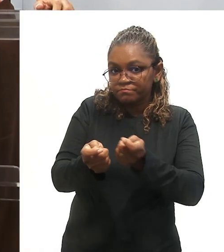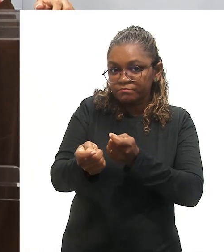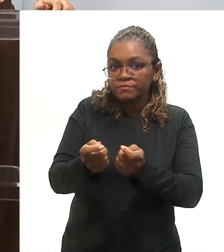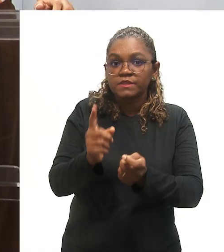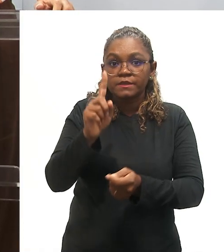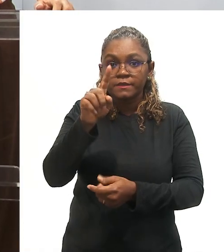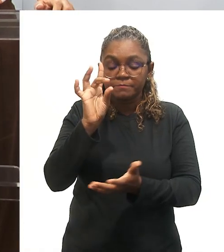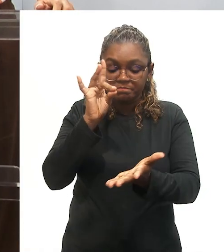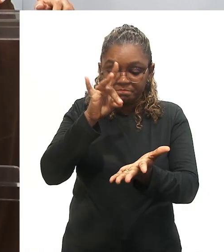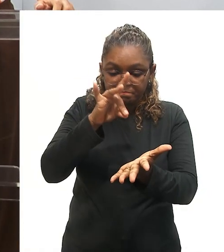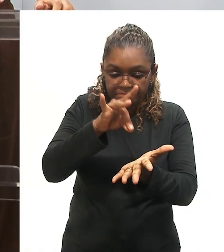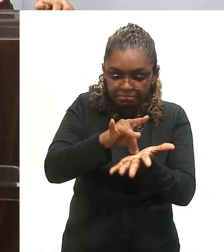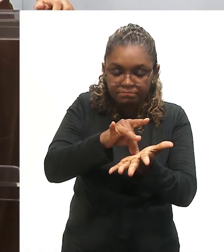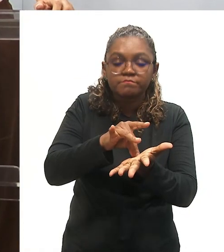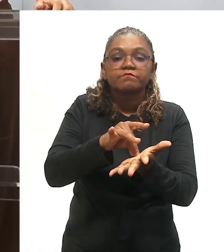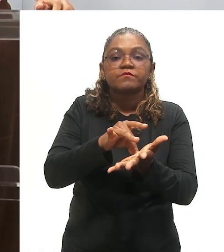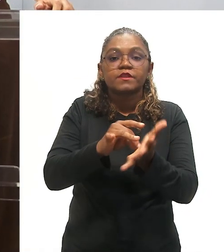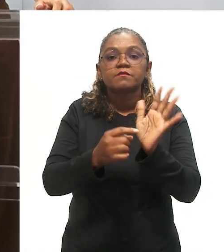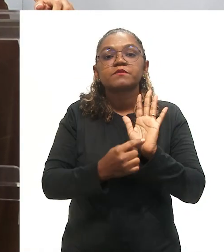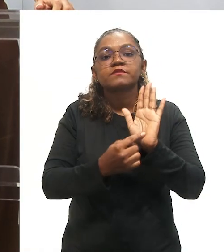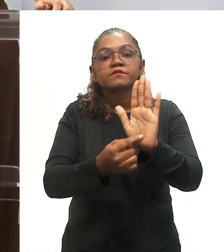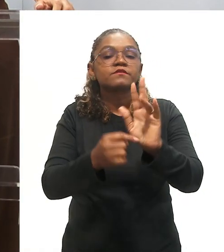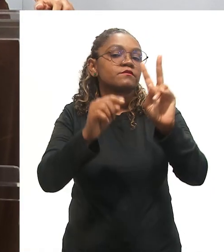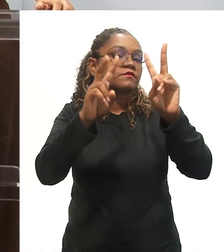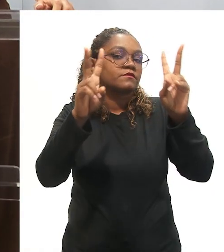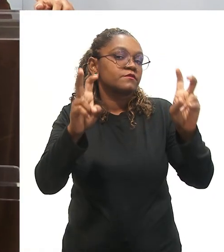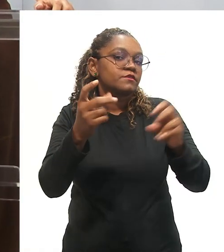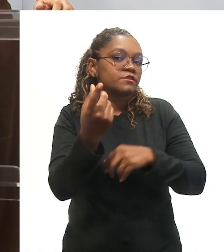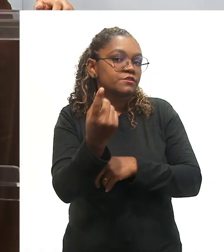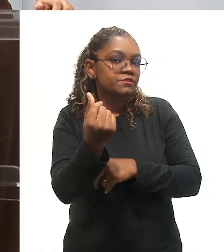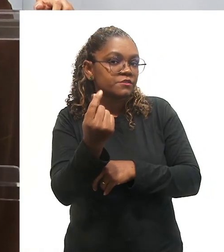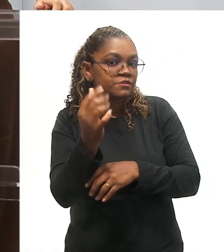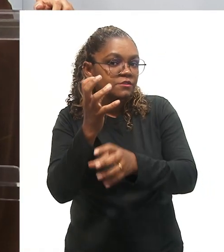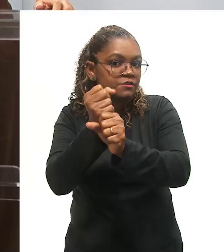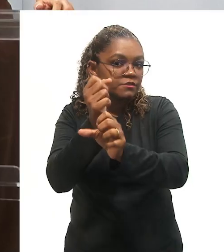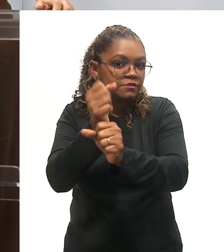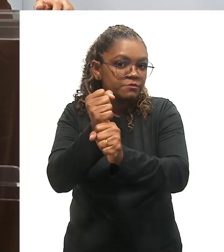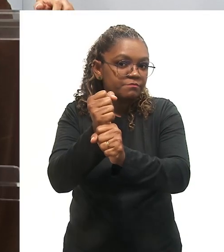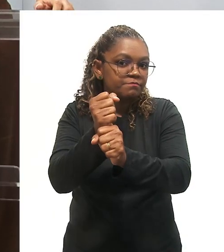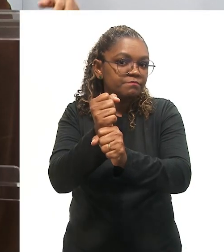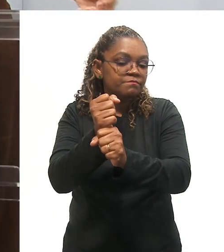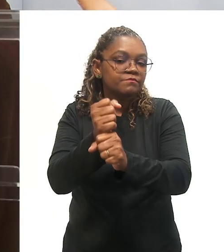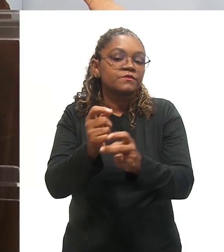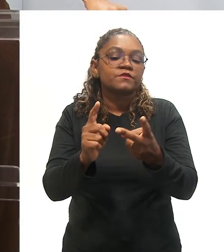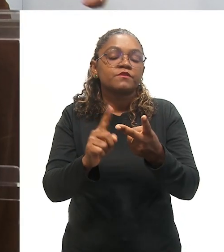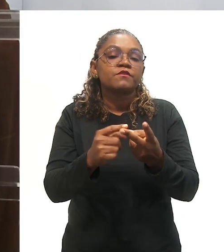fidedigno na apresentação do que temos de orçamento, do valor que está sendo gasto,